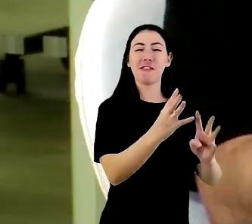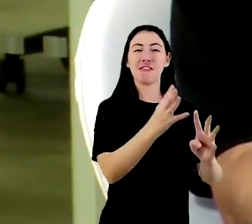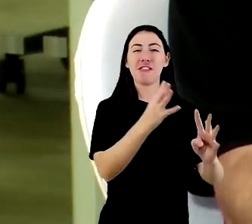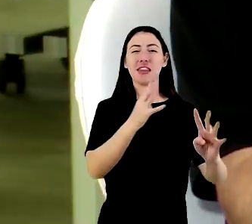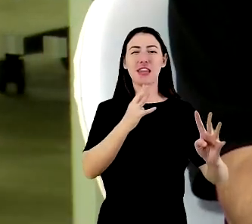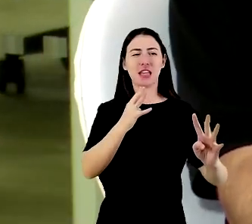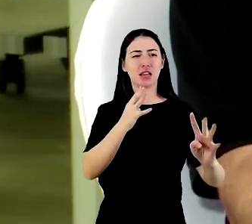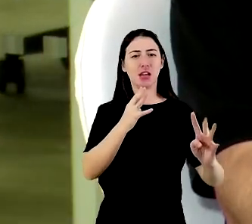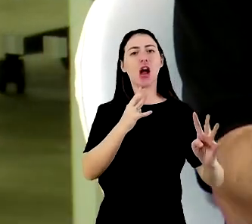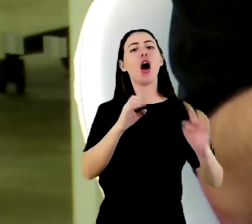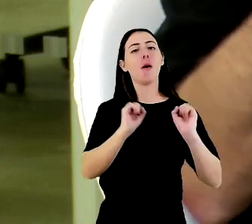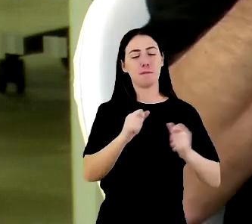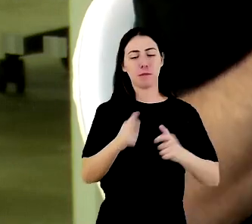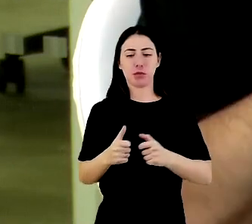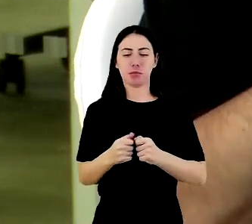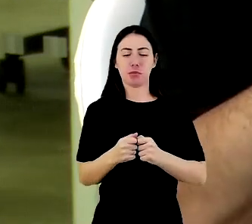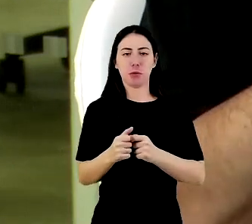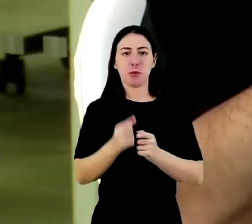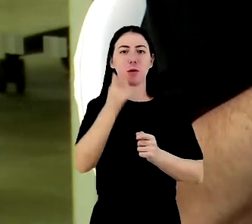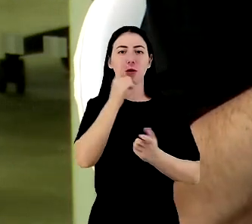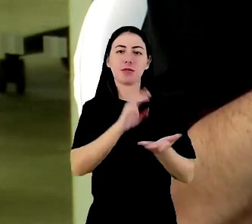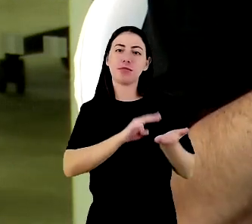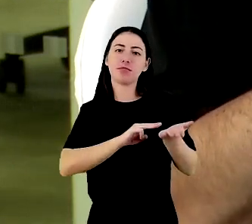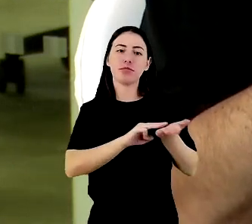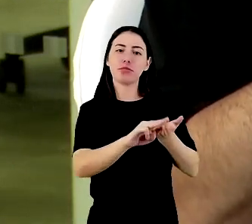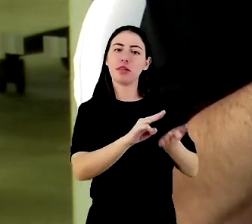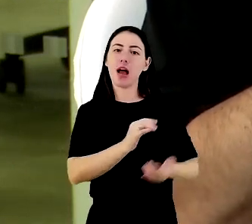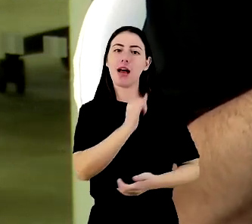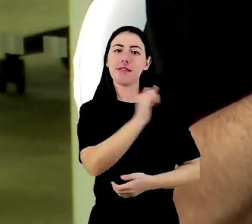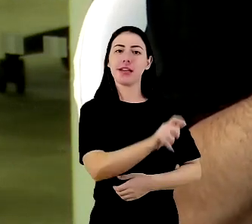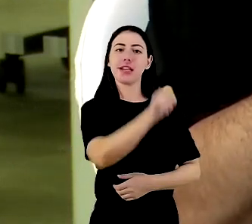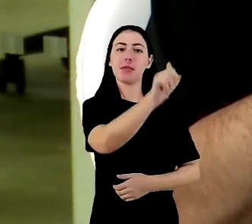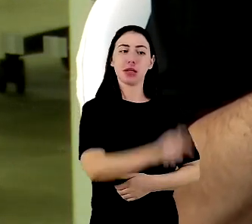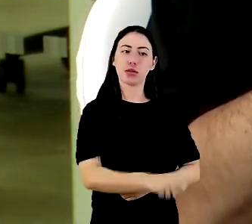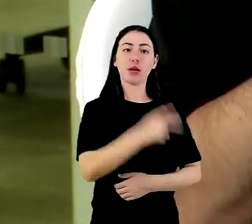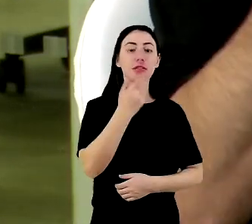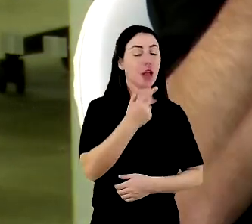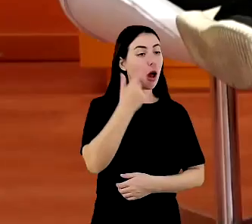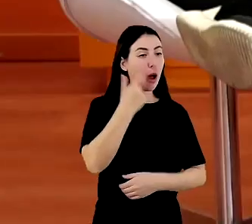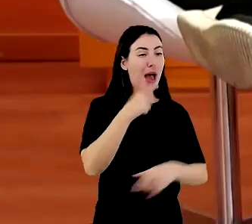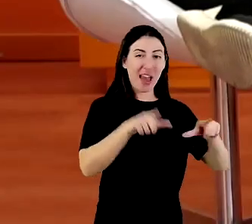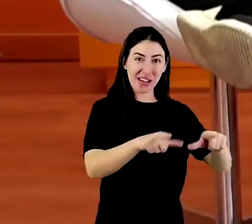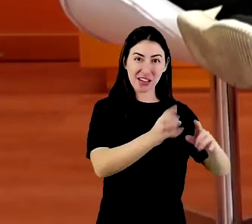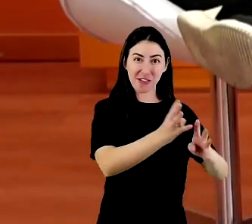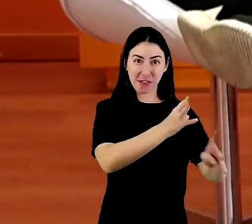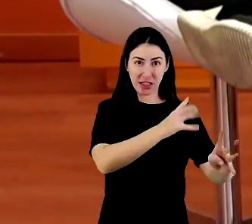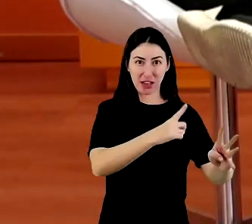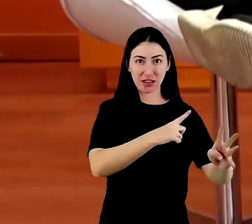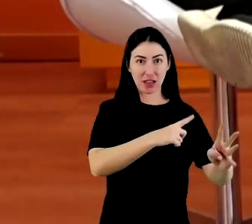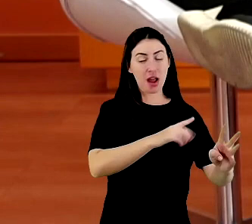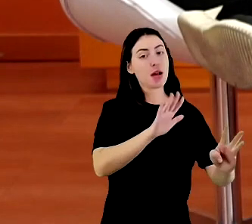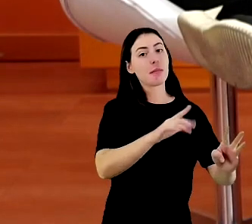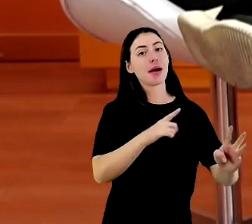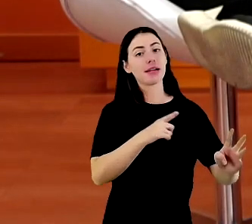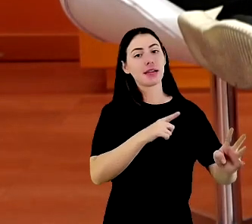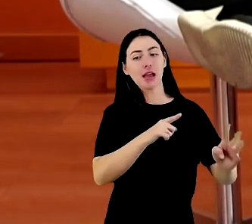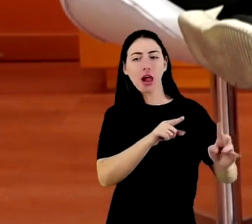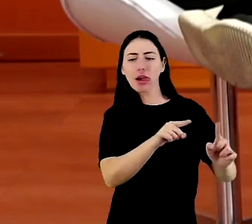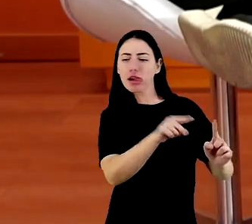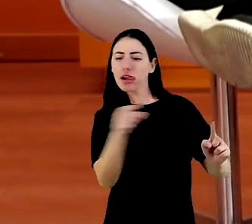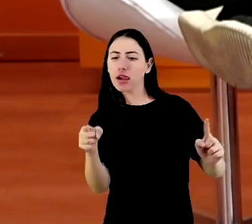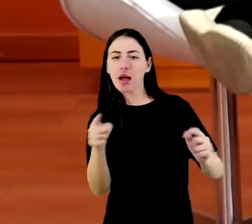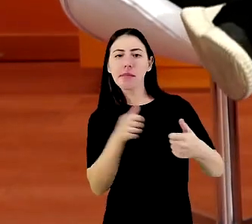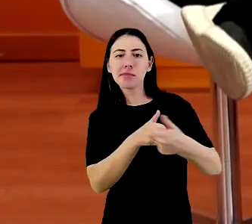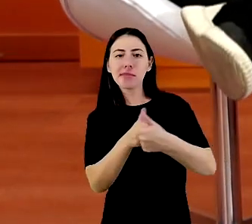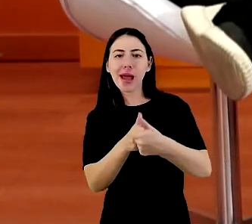só vai saber isso se você se colocar no pé do cliente, se você entender essa jornada, se você tiver a curiosidade, o ouvido atento para